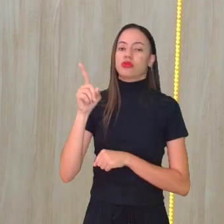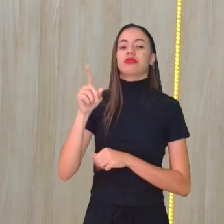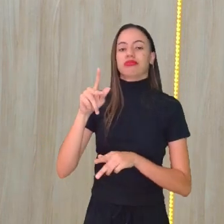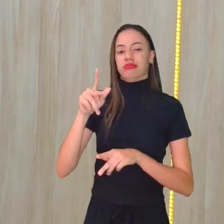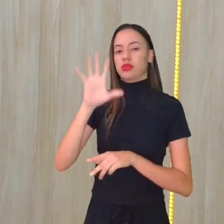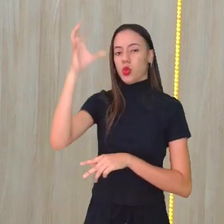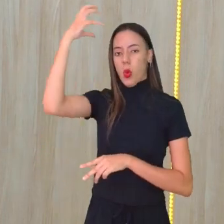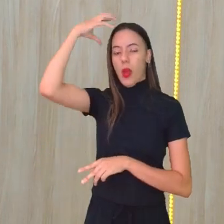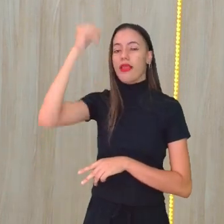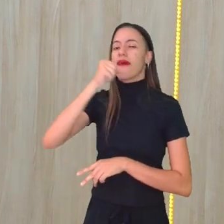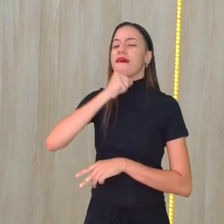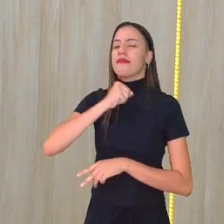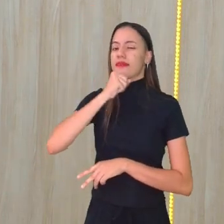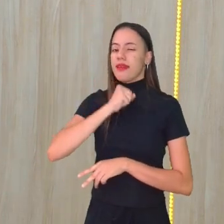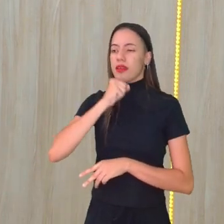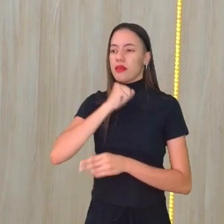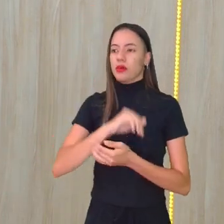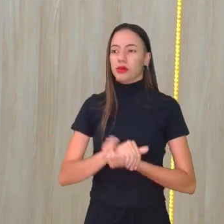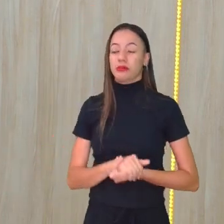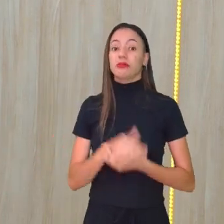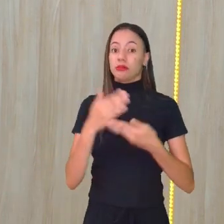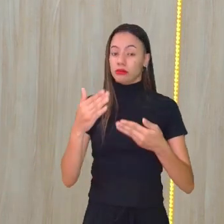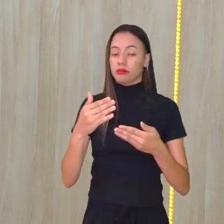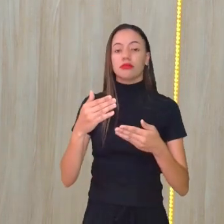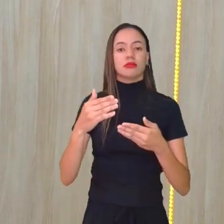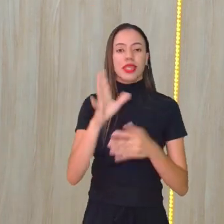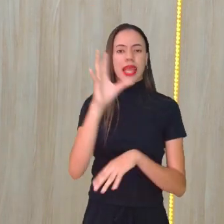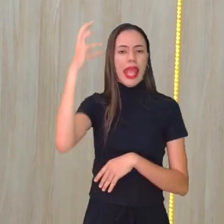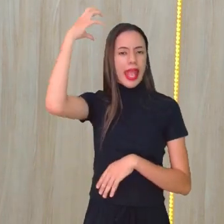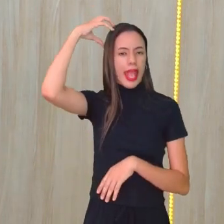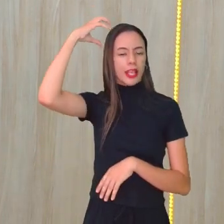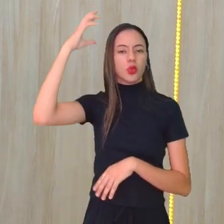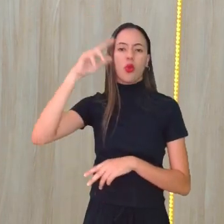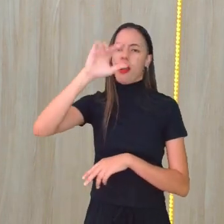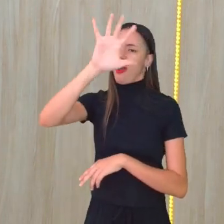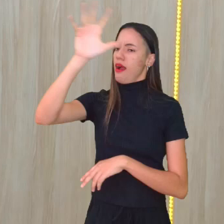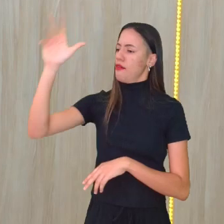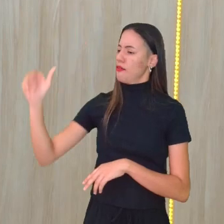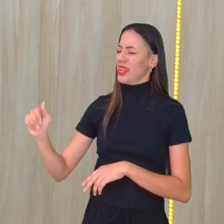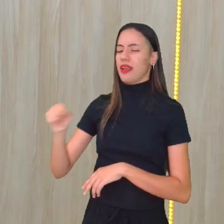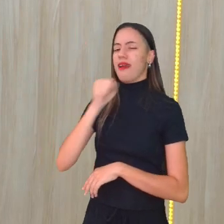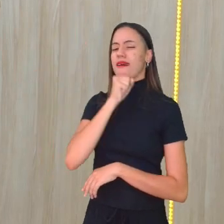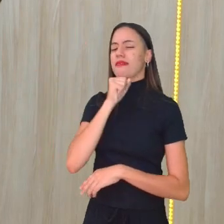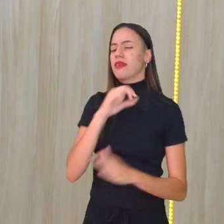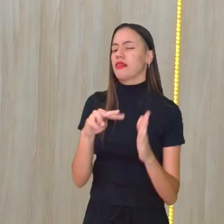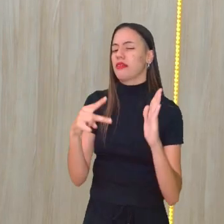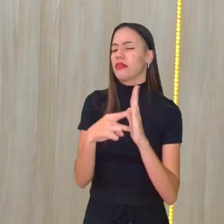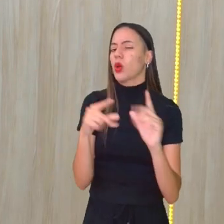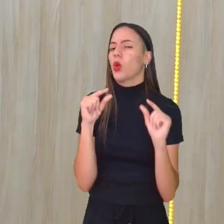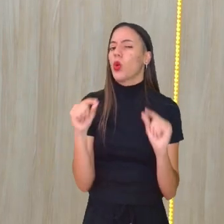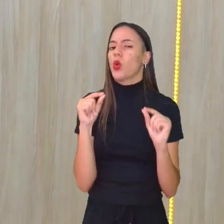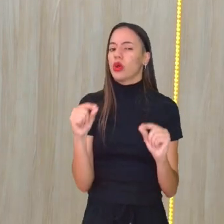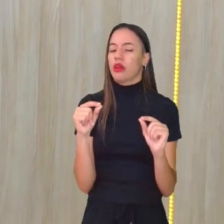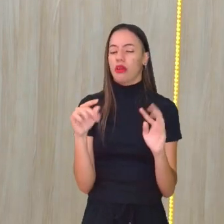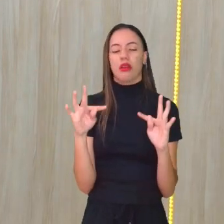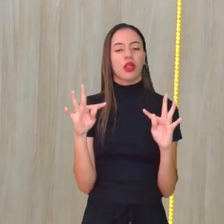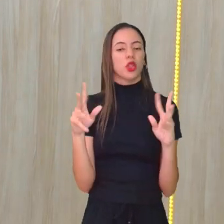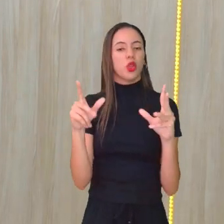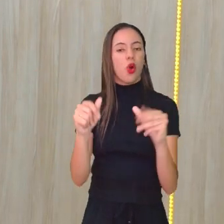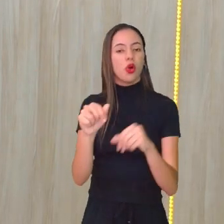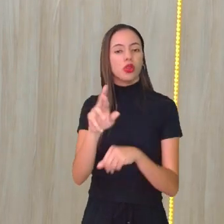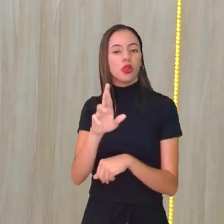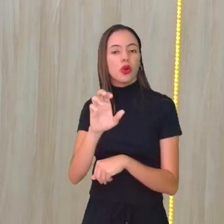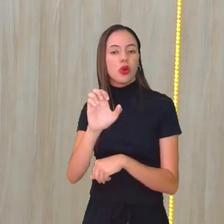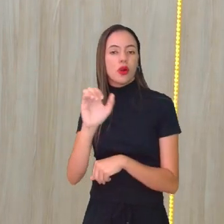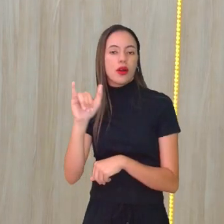O que é que a gente fala aqui como reinos africanos antigos? São todos aqueles reinos que vão ser formados